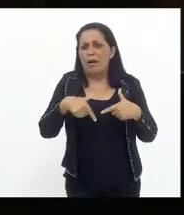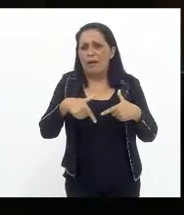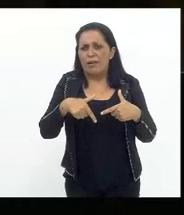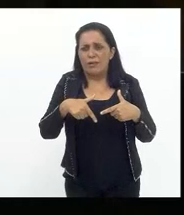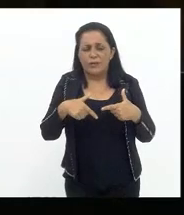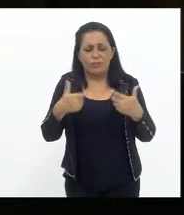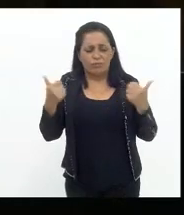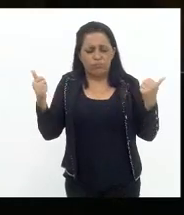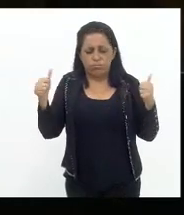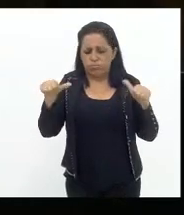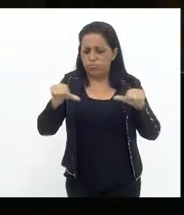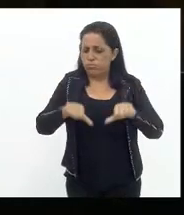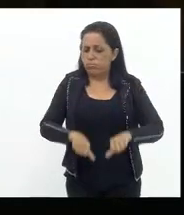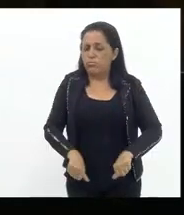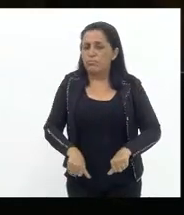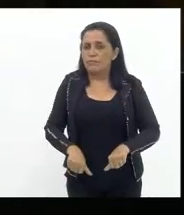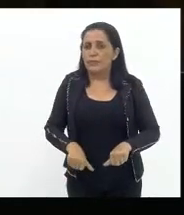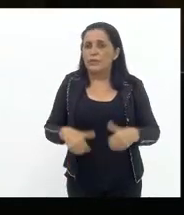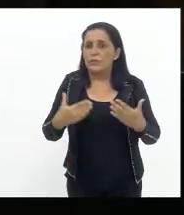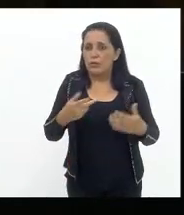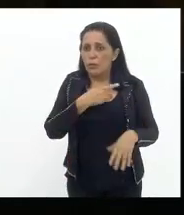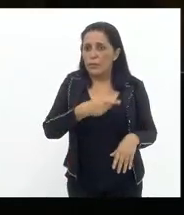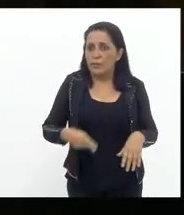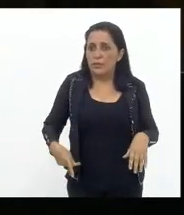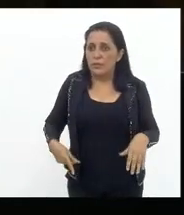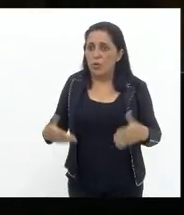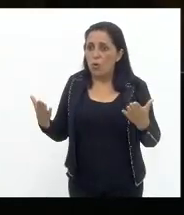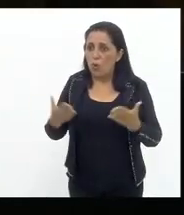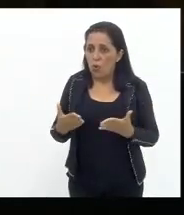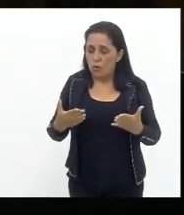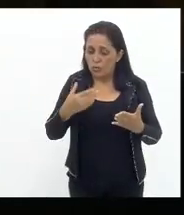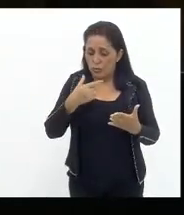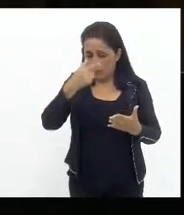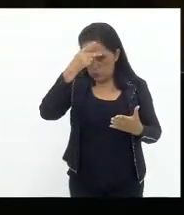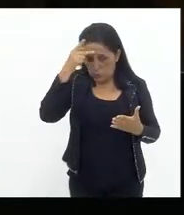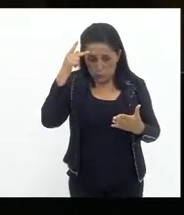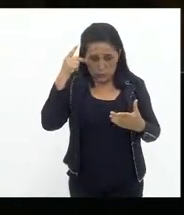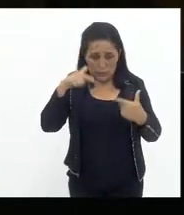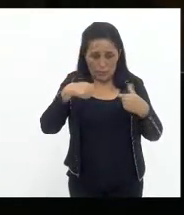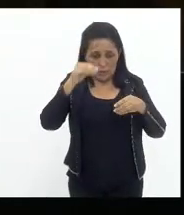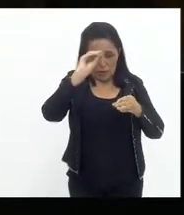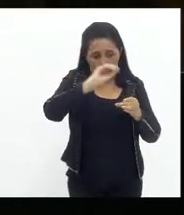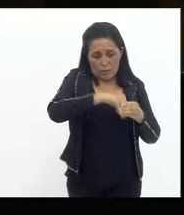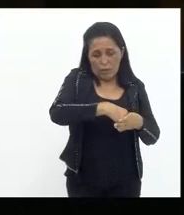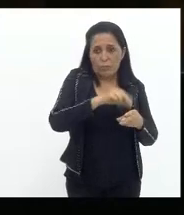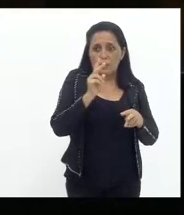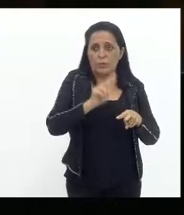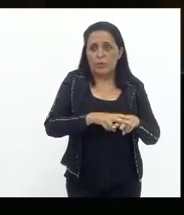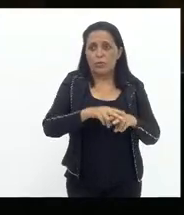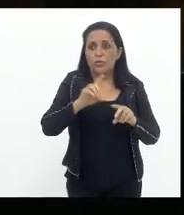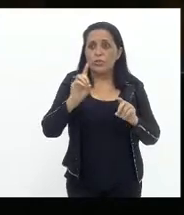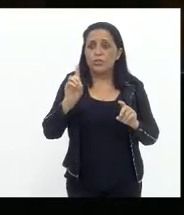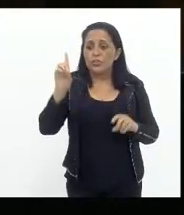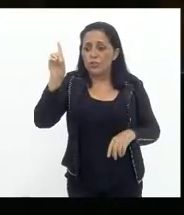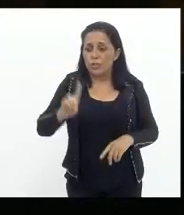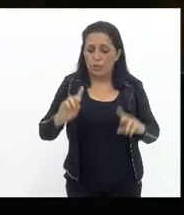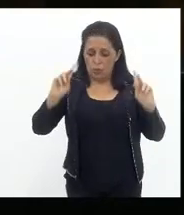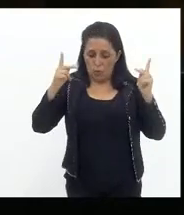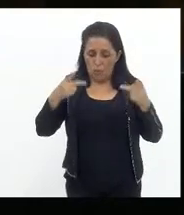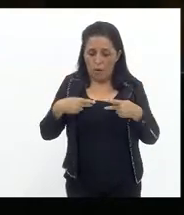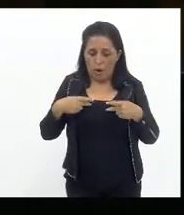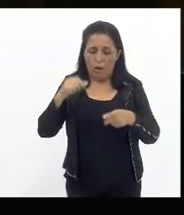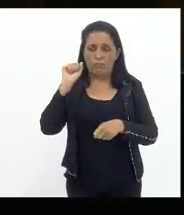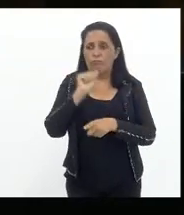degradantes. Então, senhor presidente, hoje os agentes penitenciários têm os seus direitos humanos desrespeitados